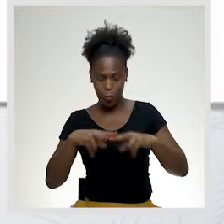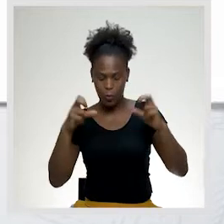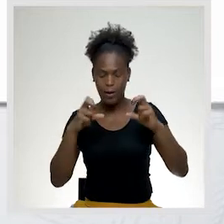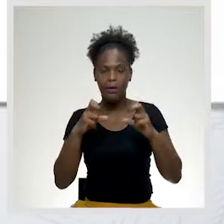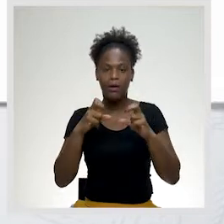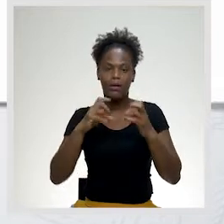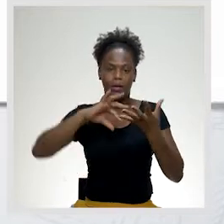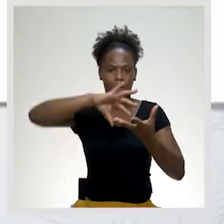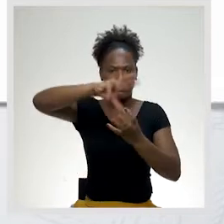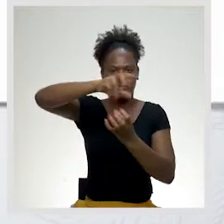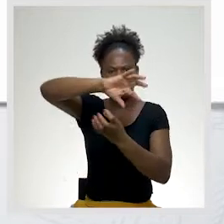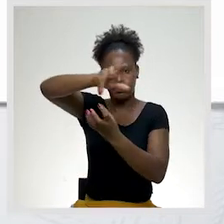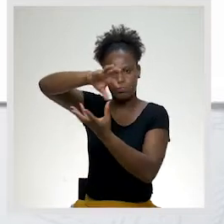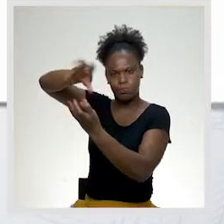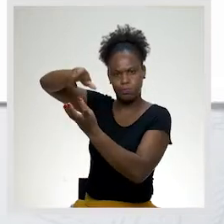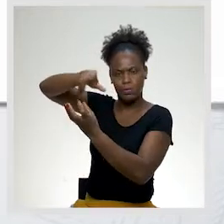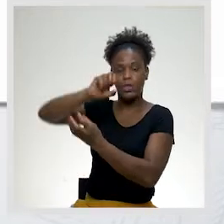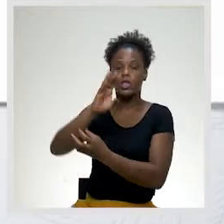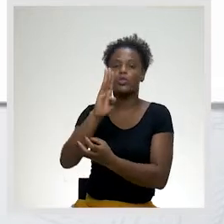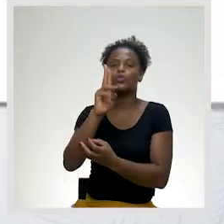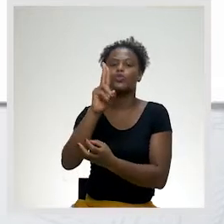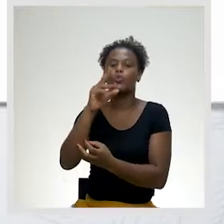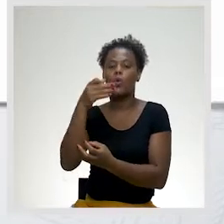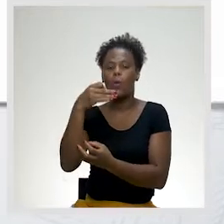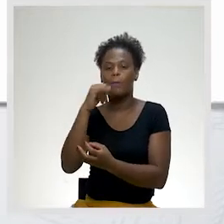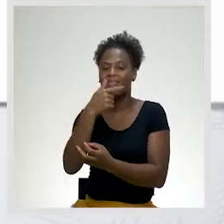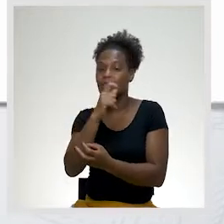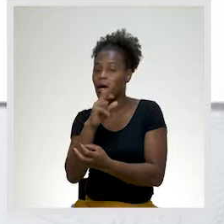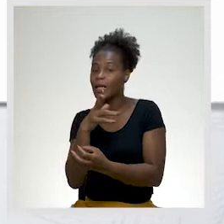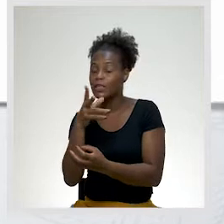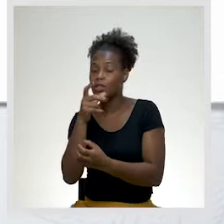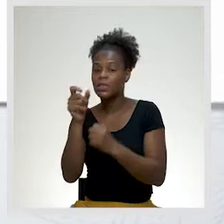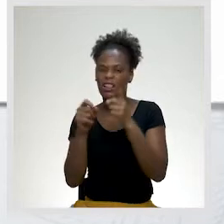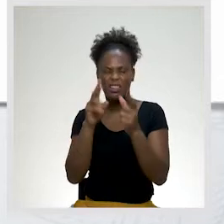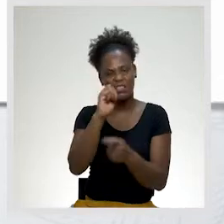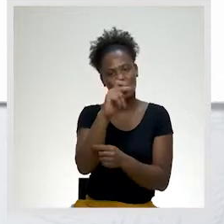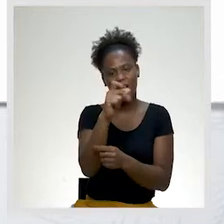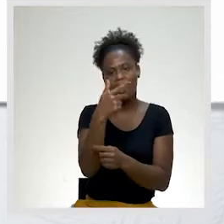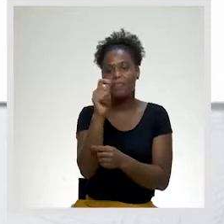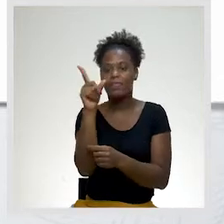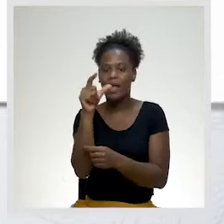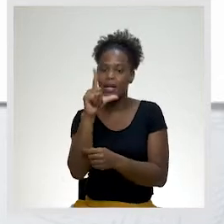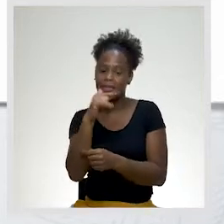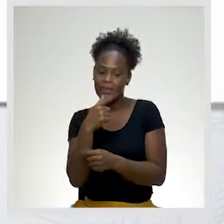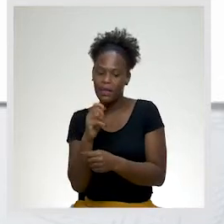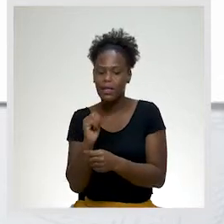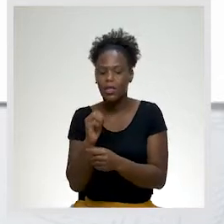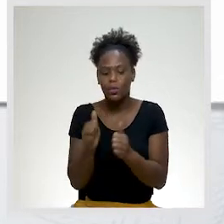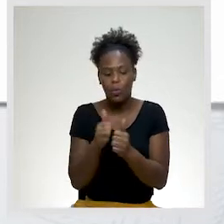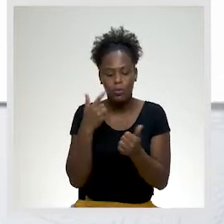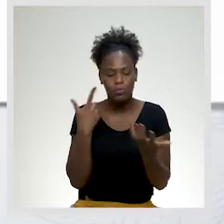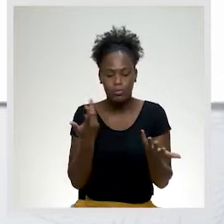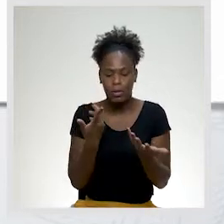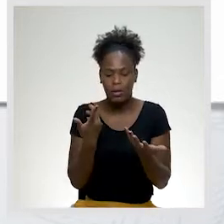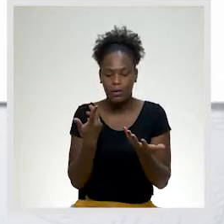Júpiter tem satélites, e acabou por confirmar a teoria de Nicolau Copérnico. Ele